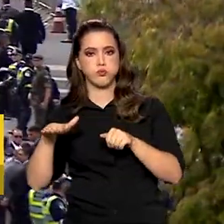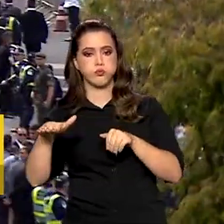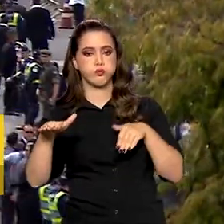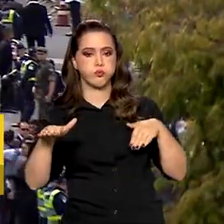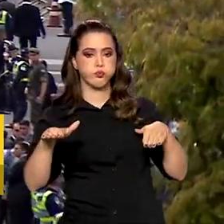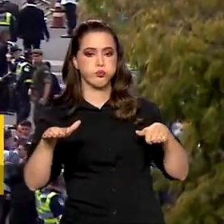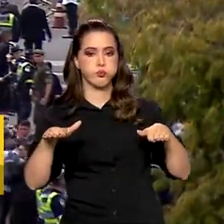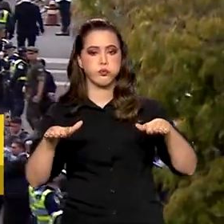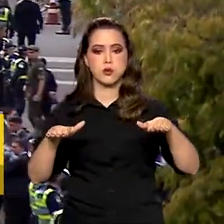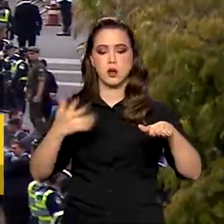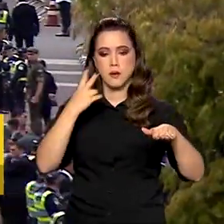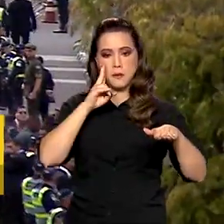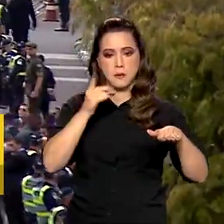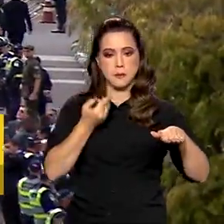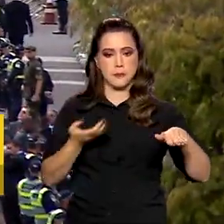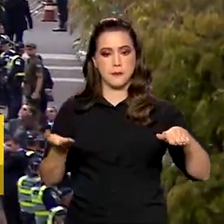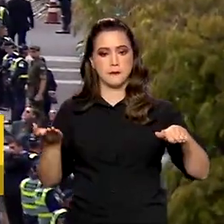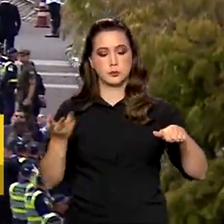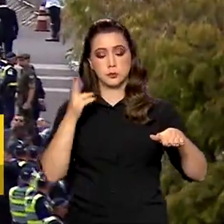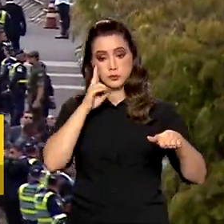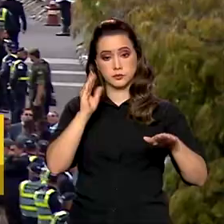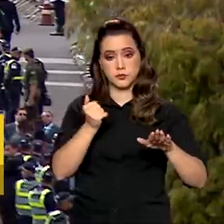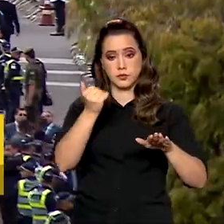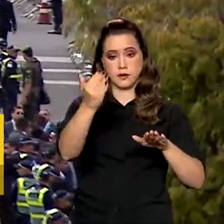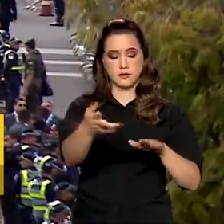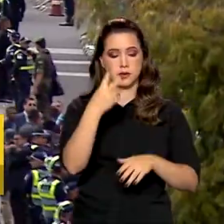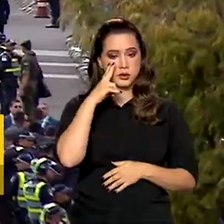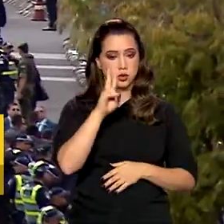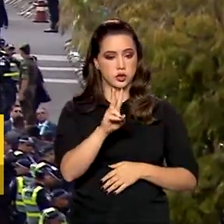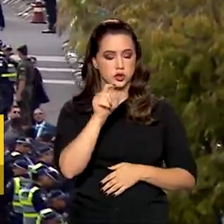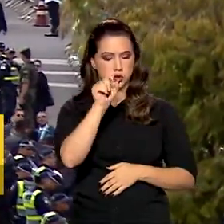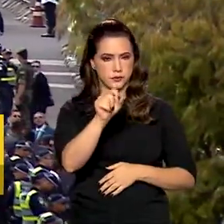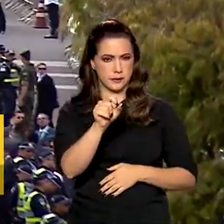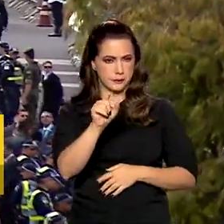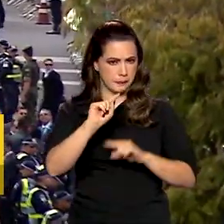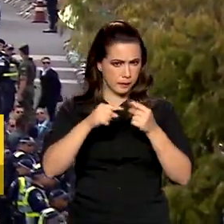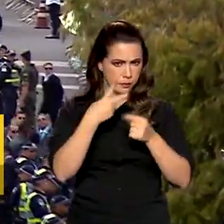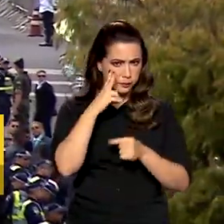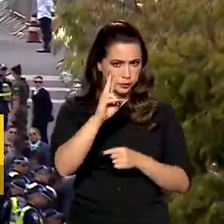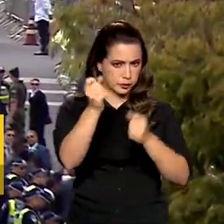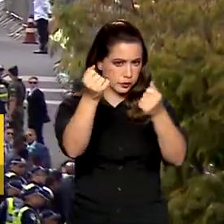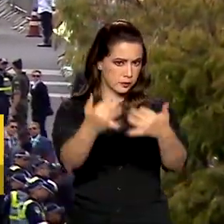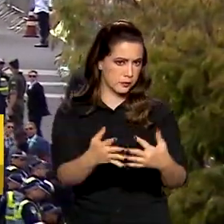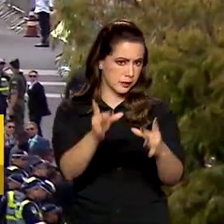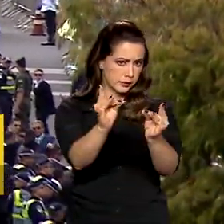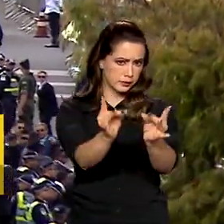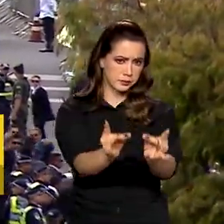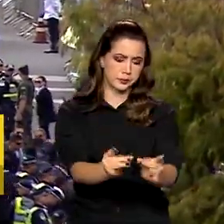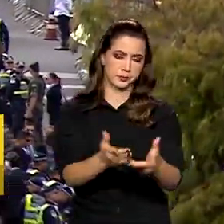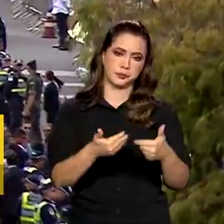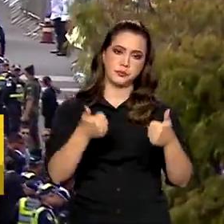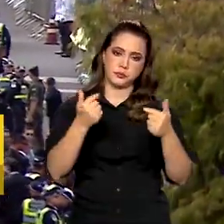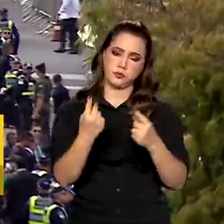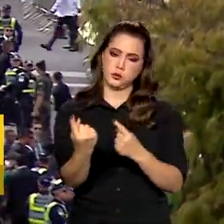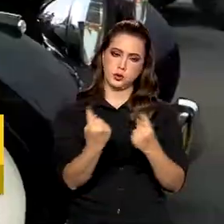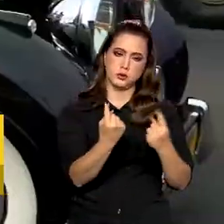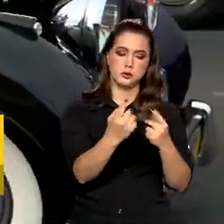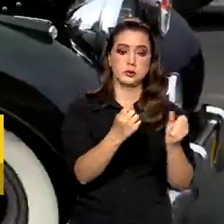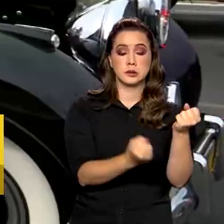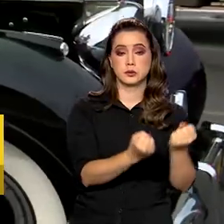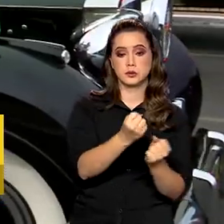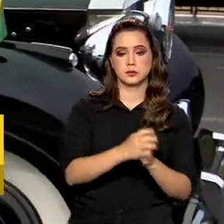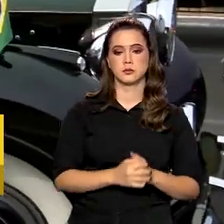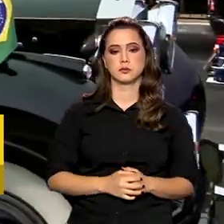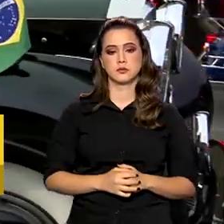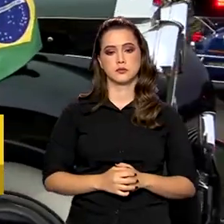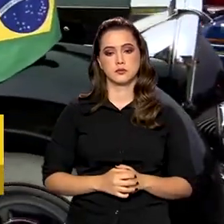sobre Lagarta, o Astros. Mais à frente a gente vai ter oportunidade de explicar melhor. De detalhar todos eles. De detalhar, exatamente. Isso, de um